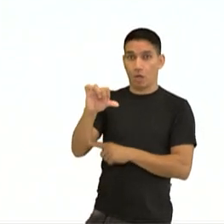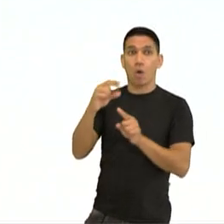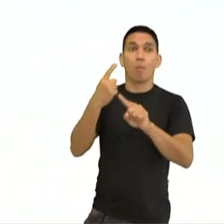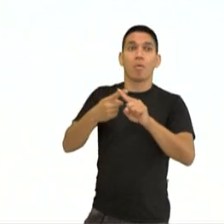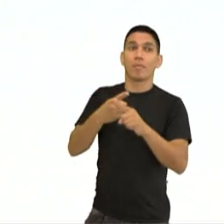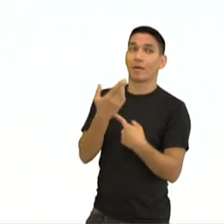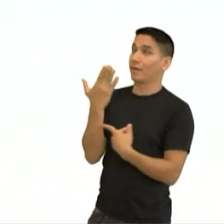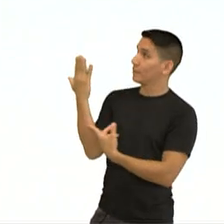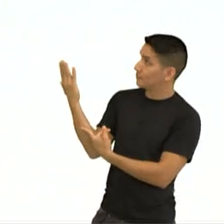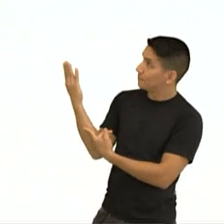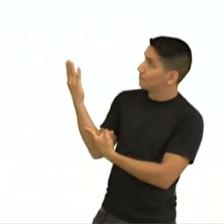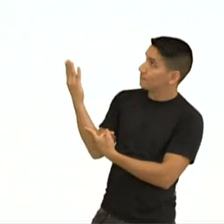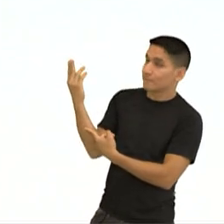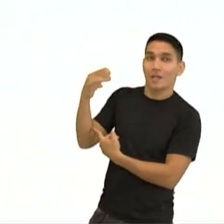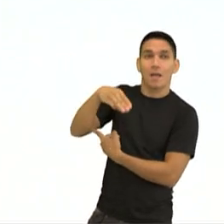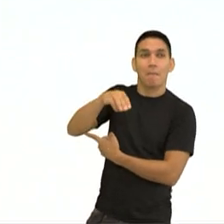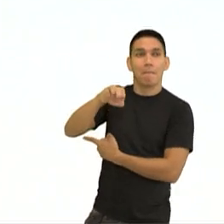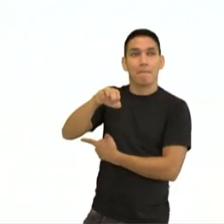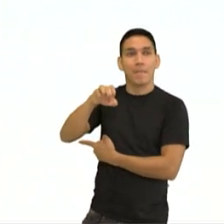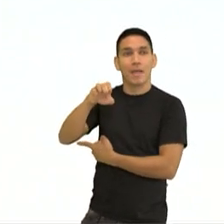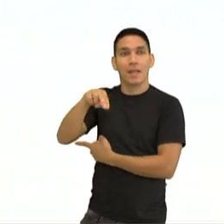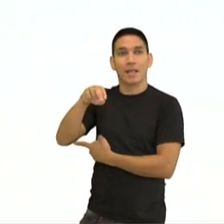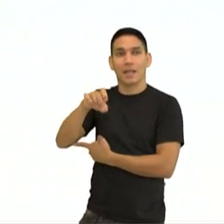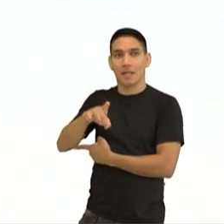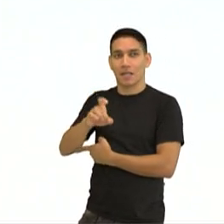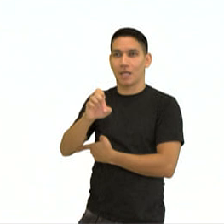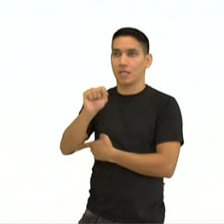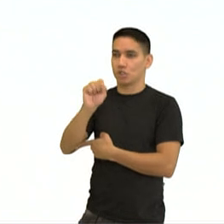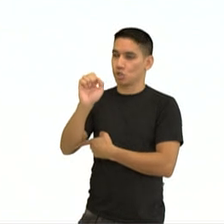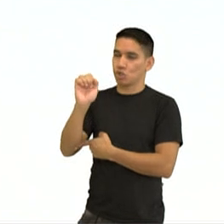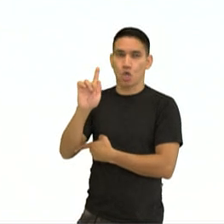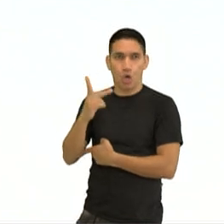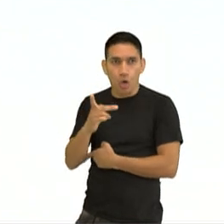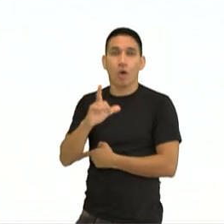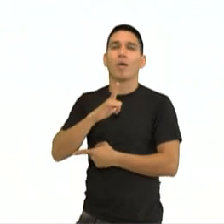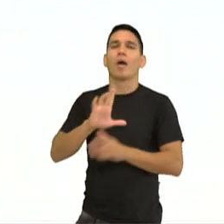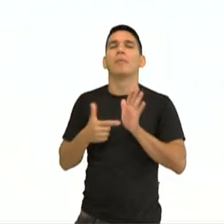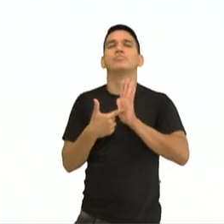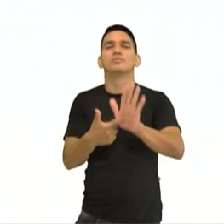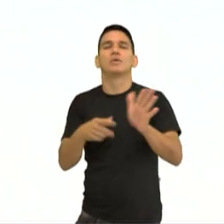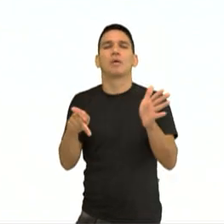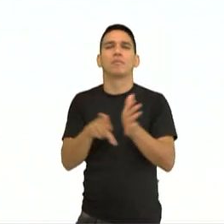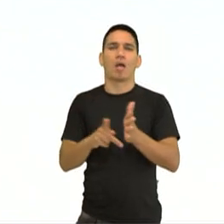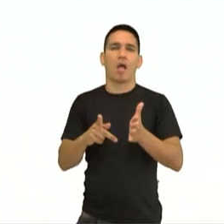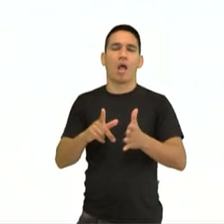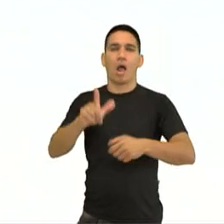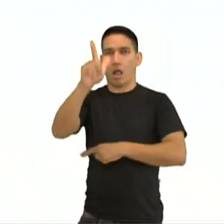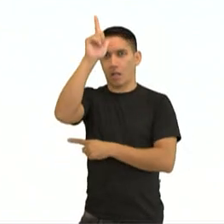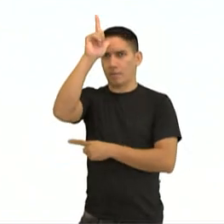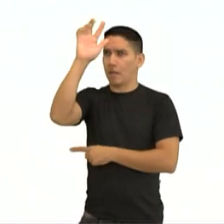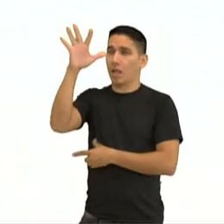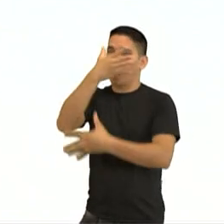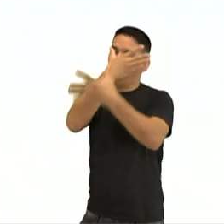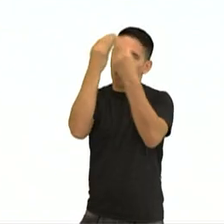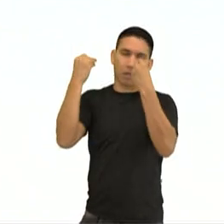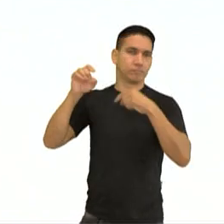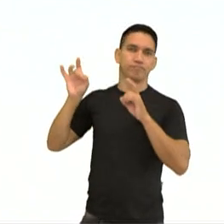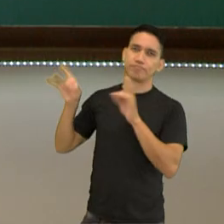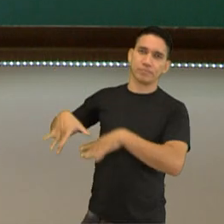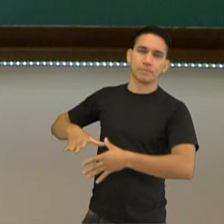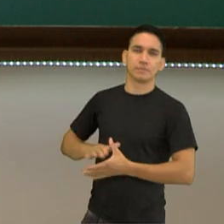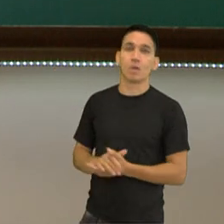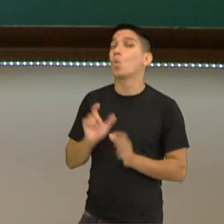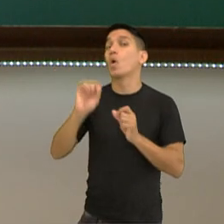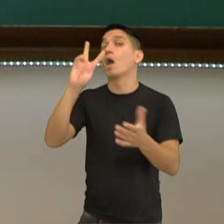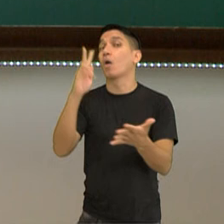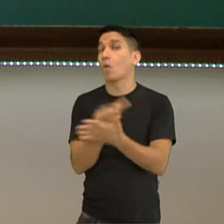o Mendelssohn, né? Que apresentou em Berlim a Paixão segundo São Mateus. Ele ficou esquecido, porque ele morre. Olha só o que aconteceu